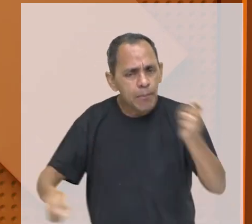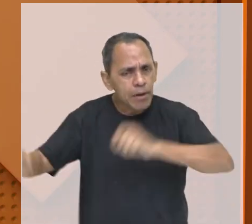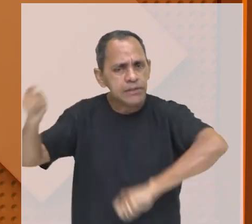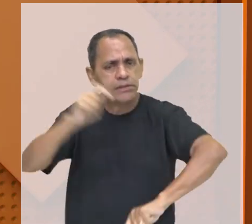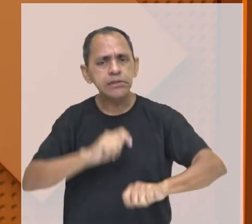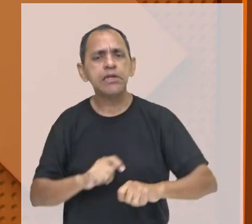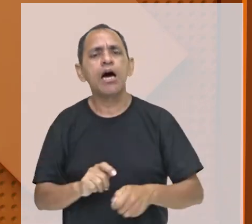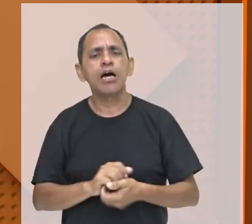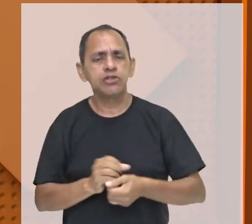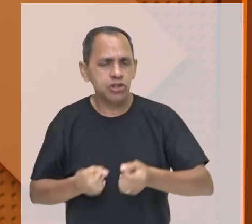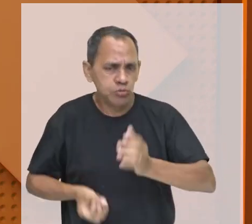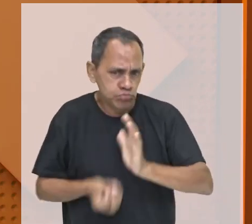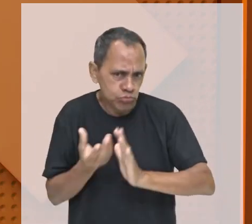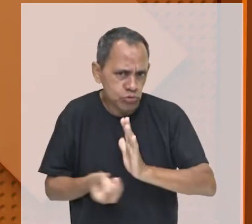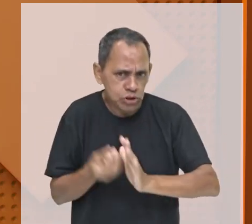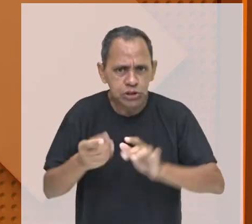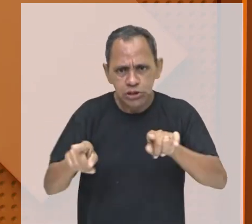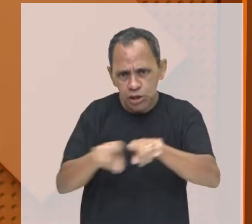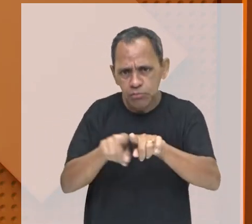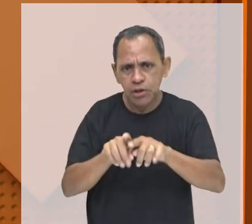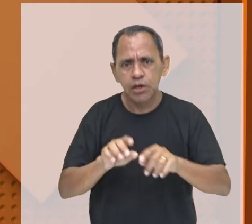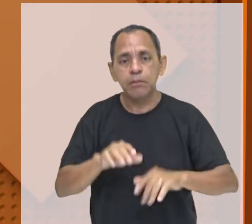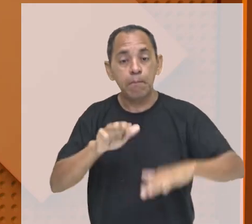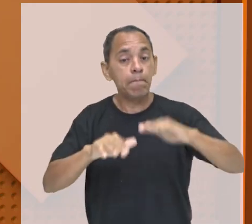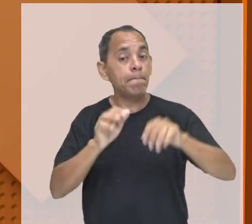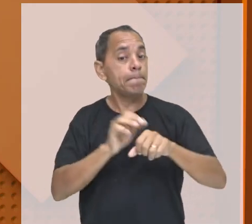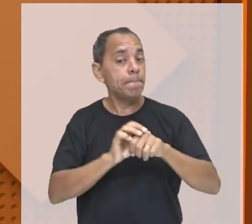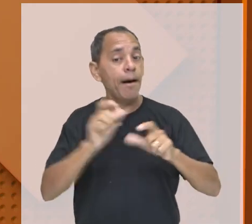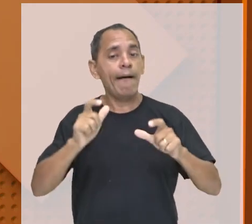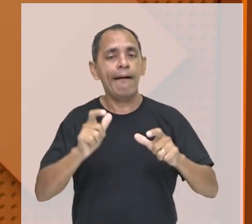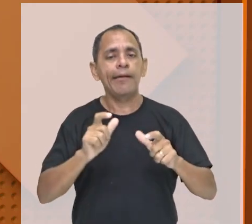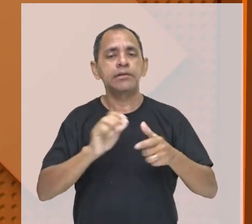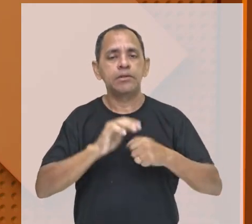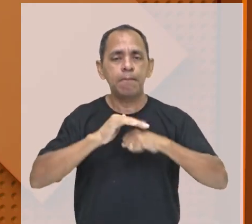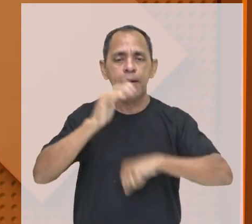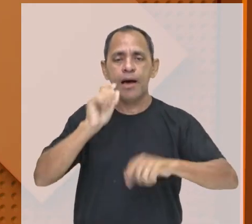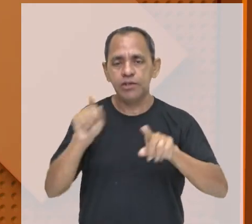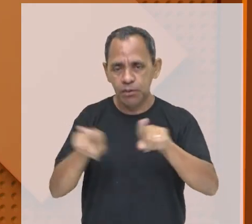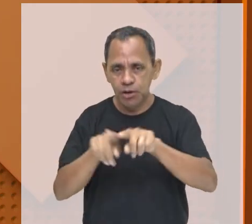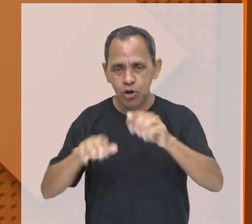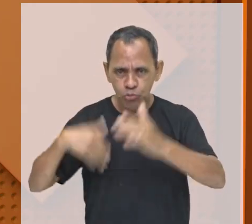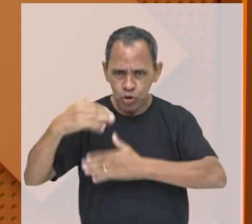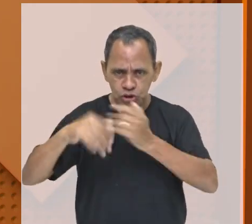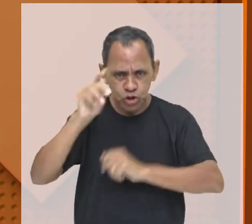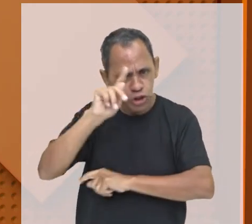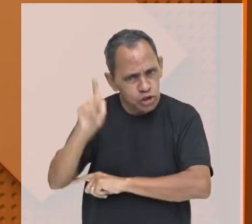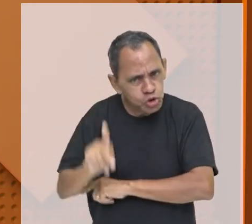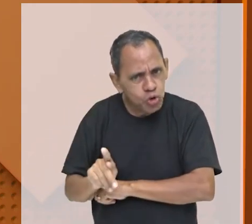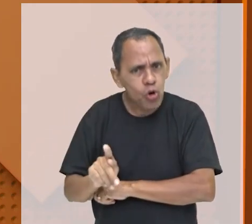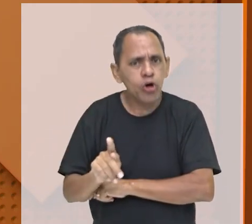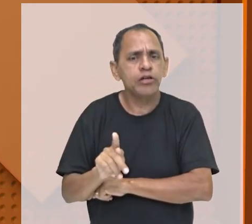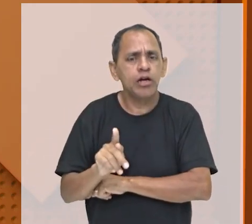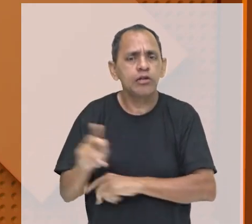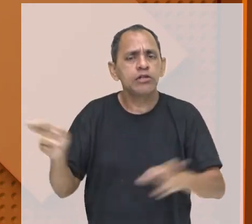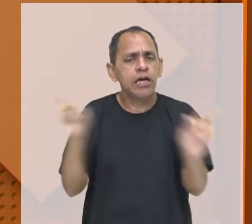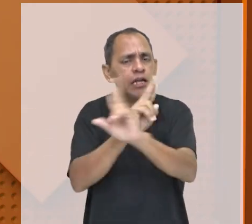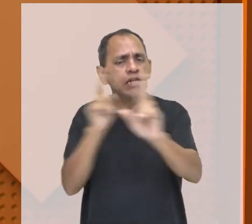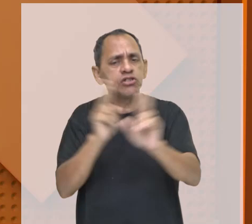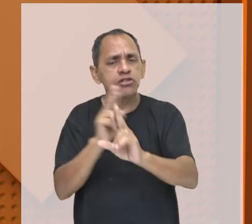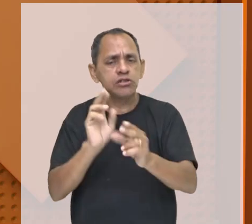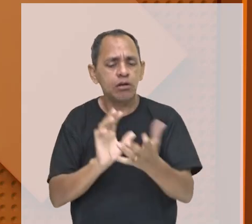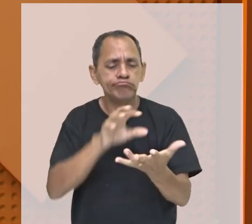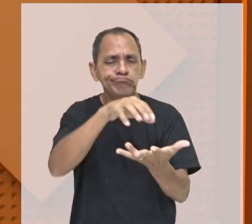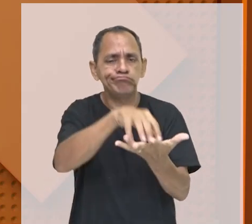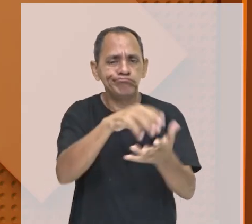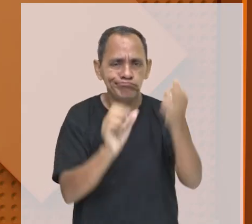tá bom? Mas a gente analisando, né, esse processo aí histórico em relação às indústrias, e isso